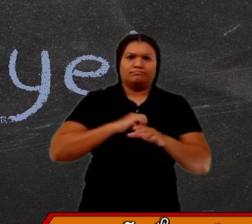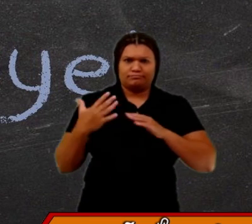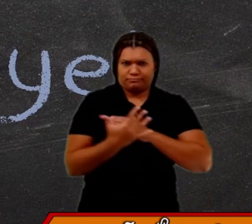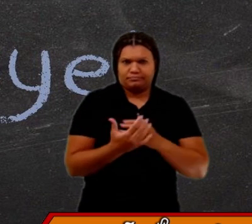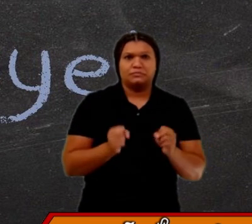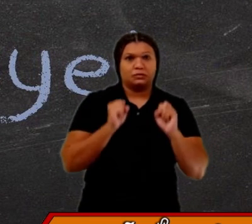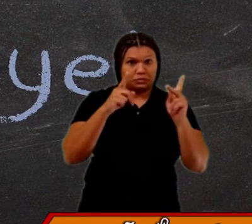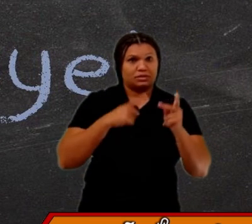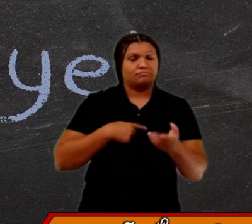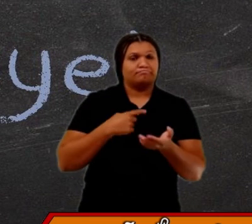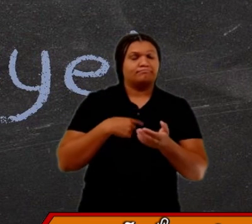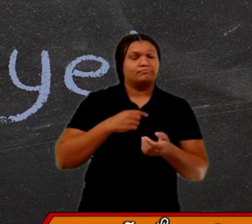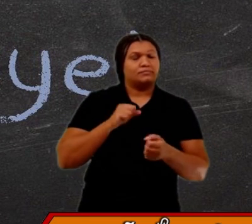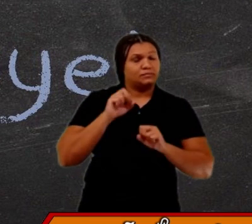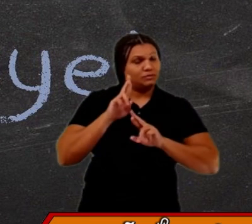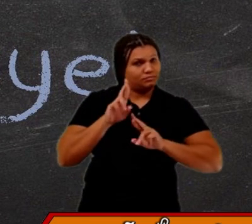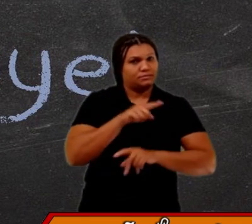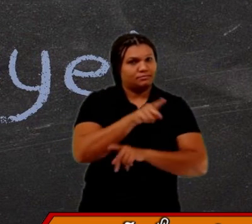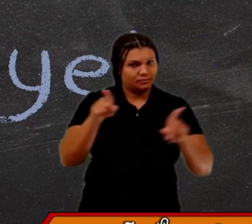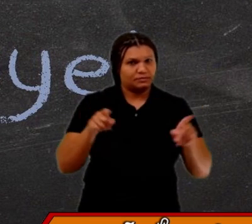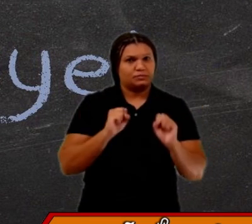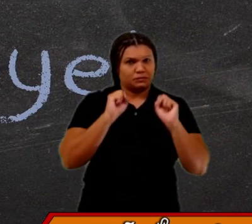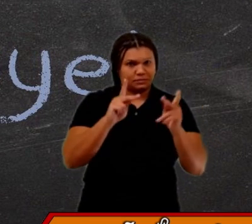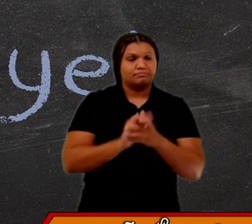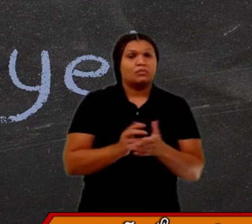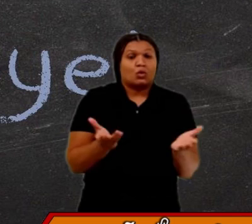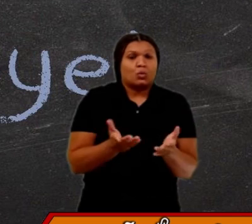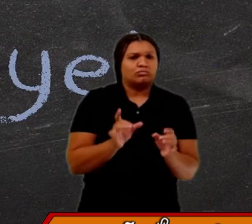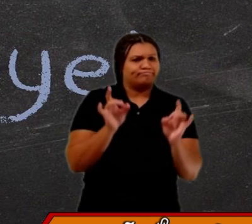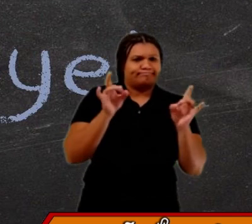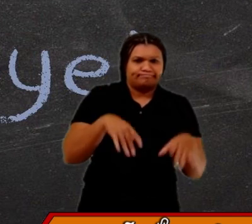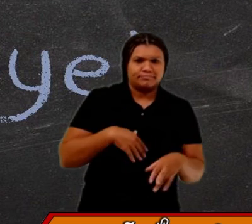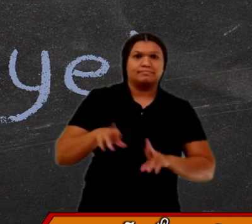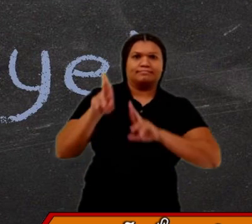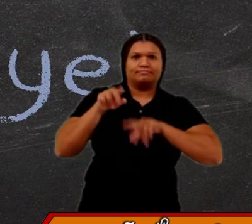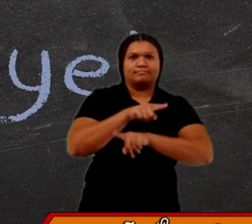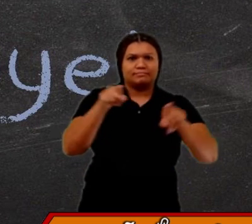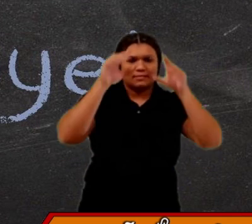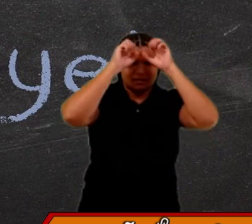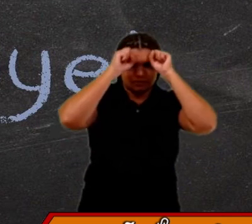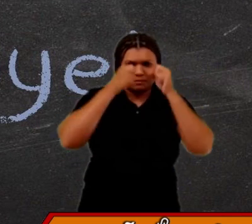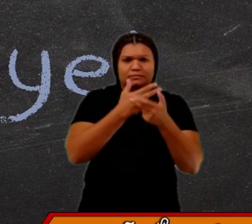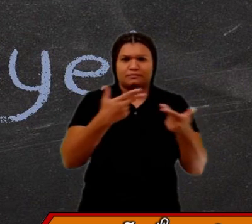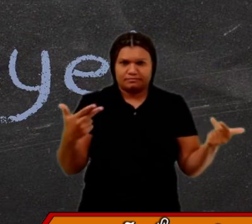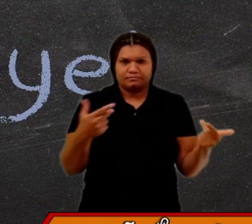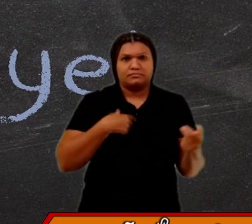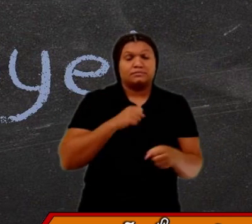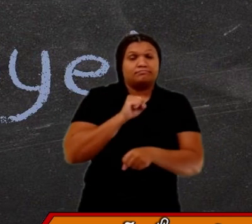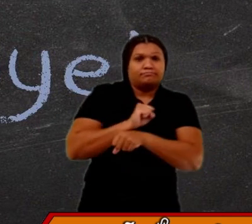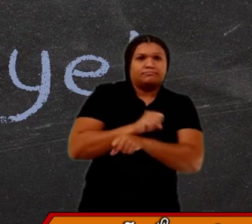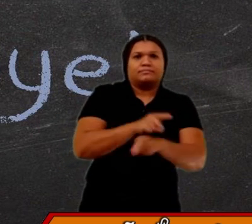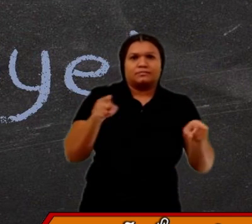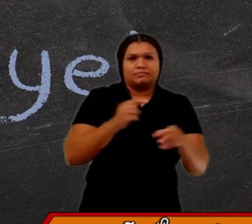Conto com a colaboração de vocês Bom pessoal por hoje é só espero que vocês tenham aprendido muita coisa e eu aguardo